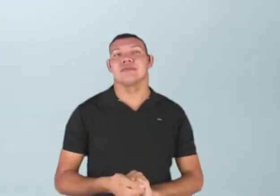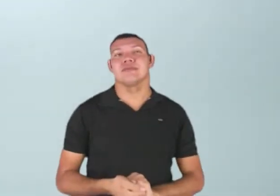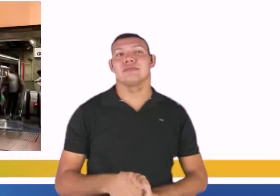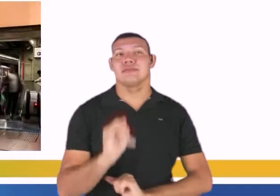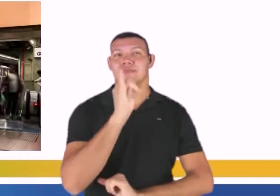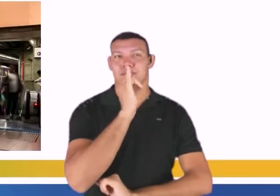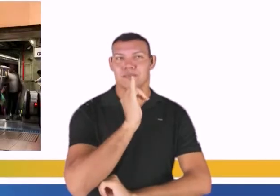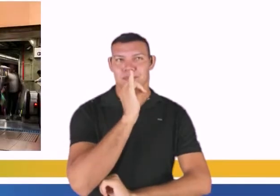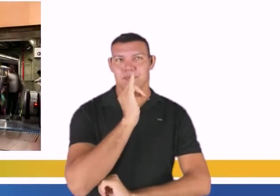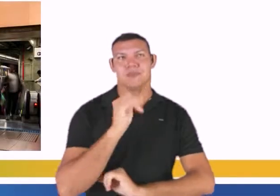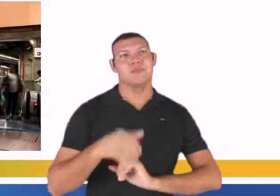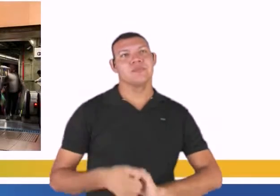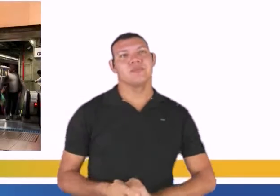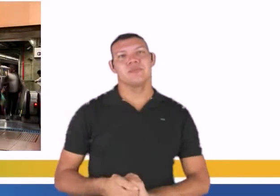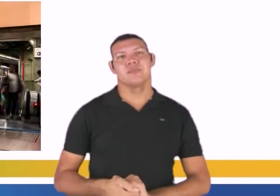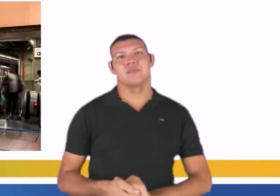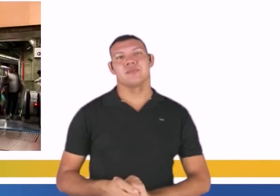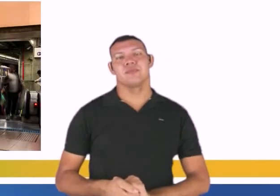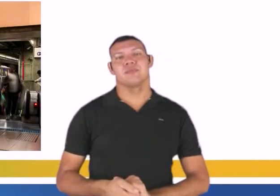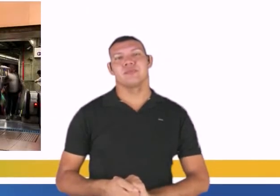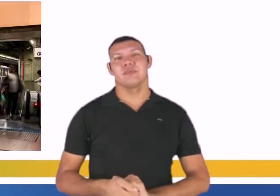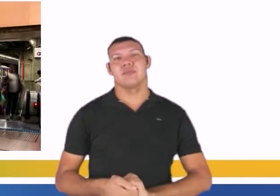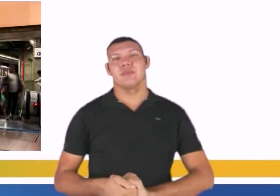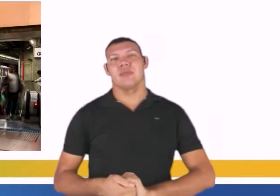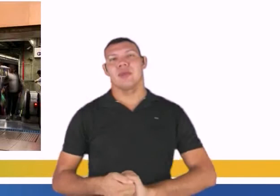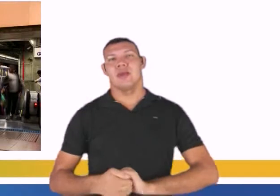alguns exemplos. No metrô,